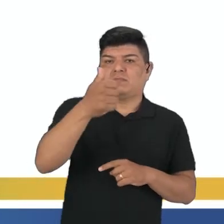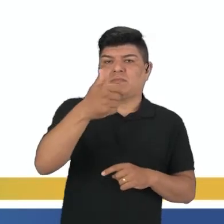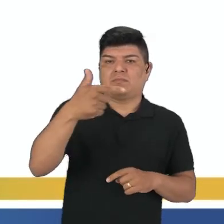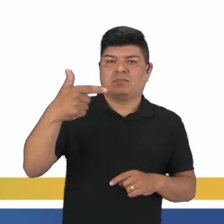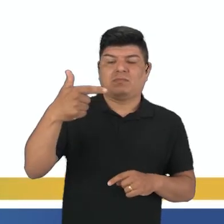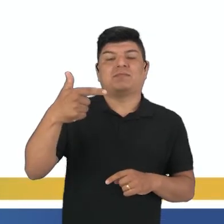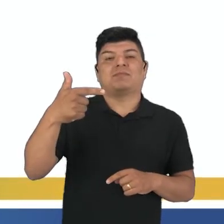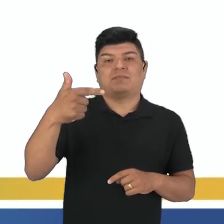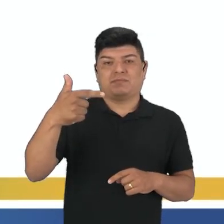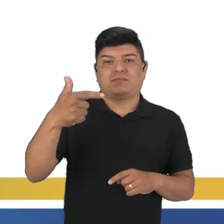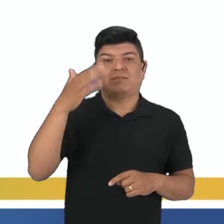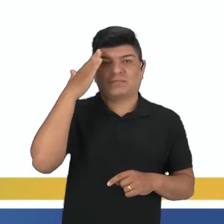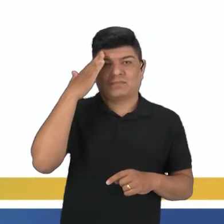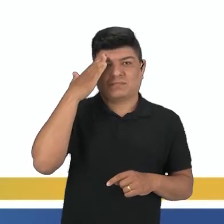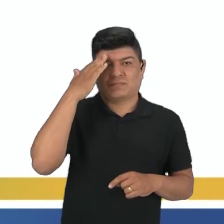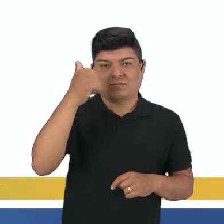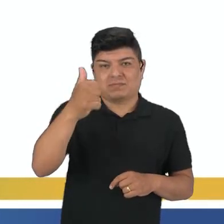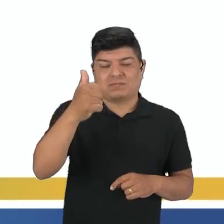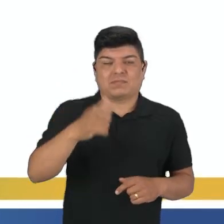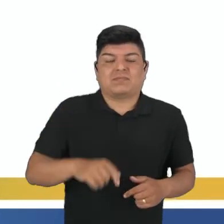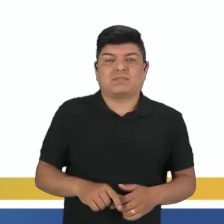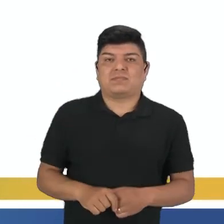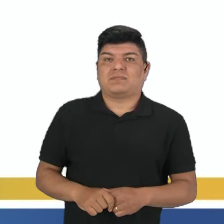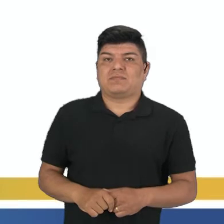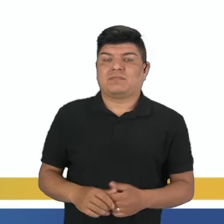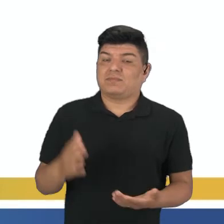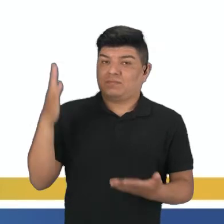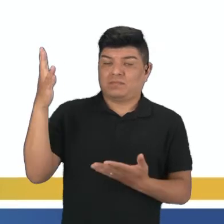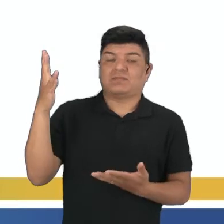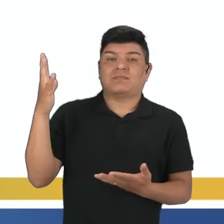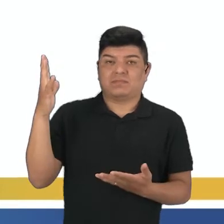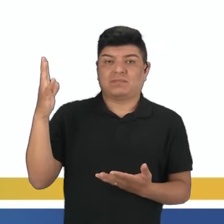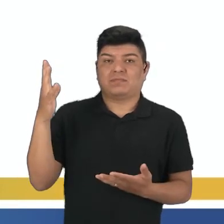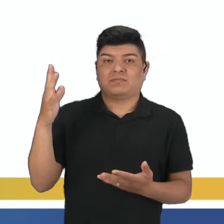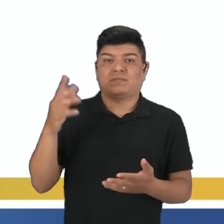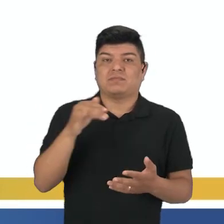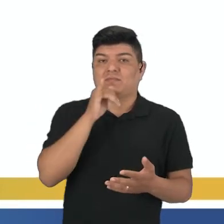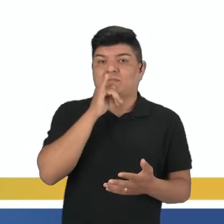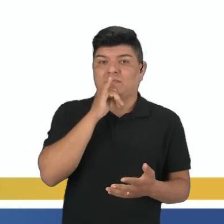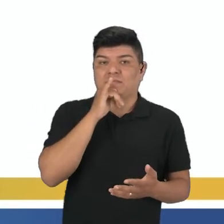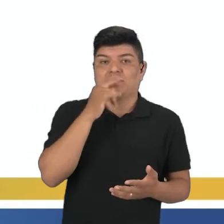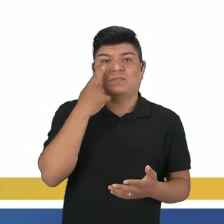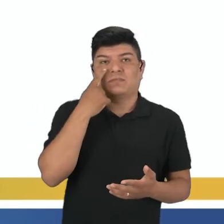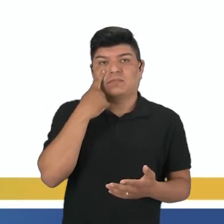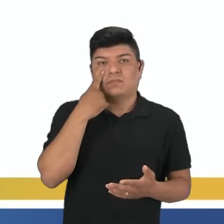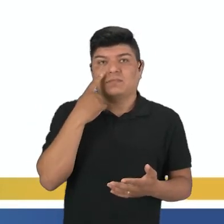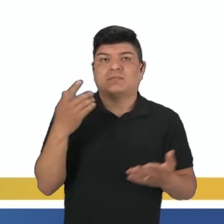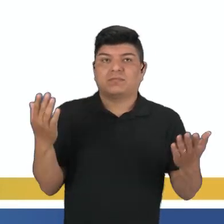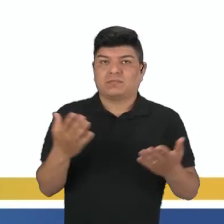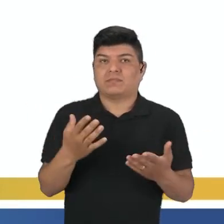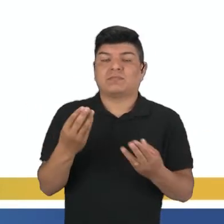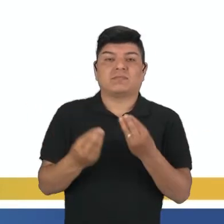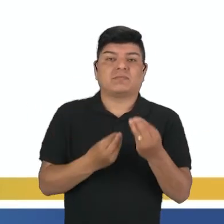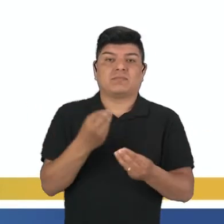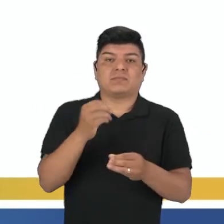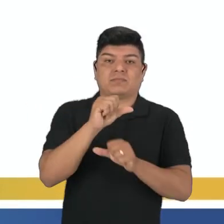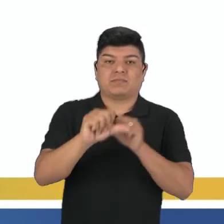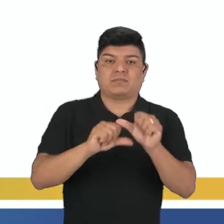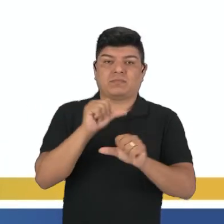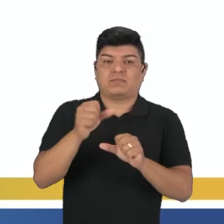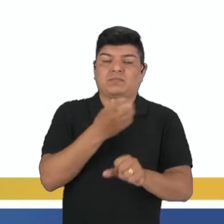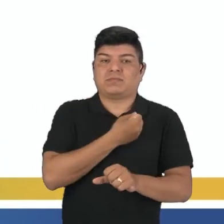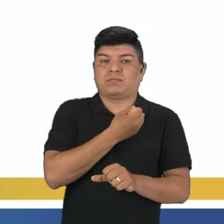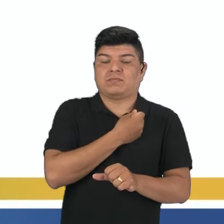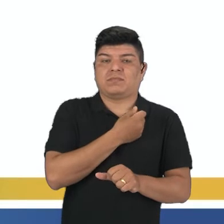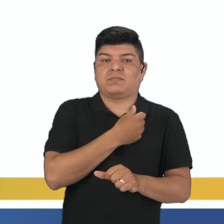elevado a 12. Certinho? Então, essa aí foi o primeiro exemplo que a gente viu de como converter números